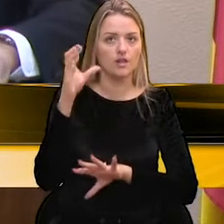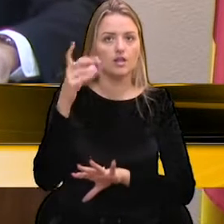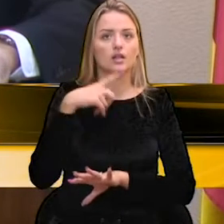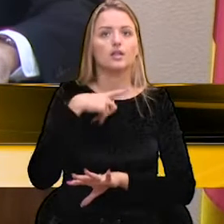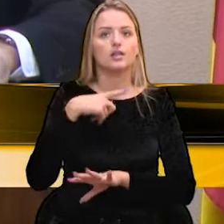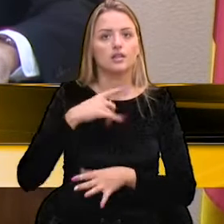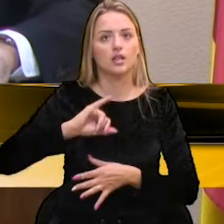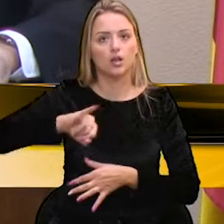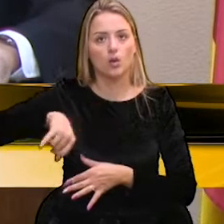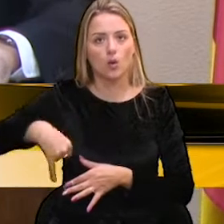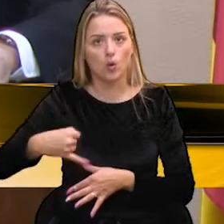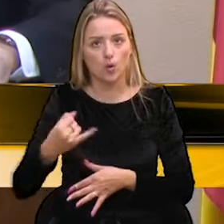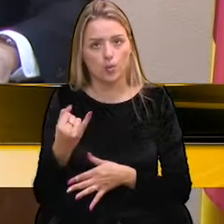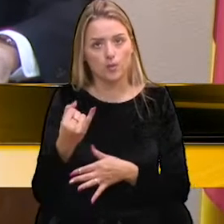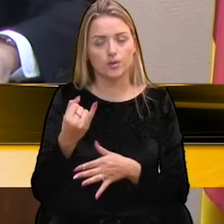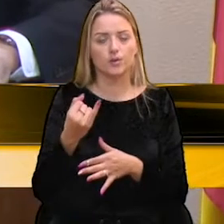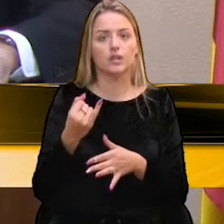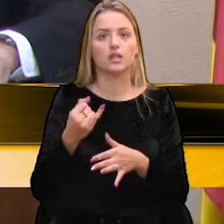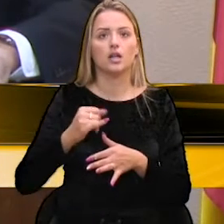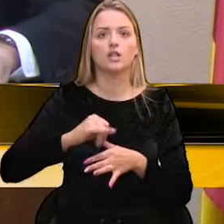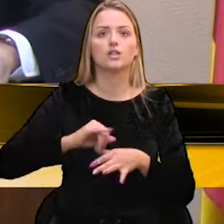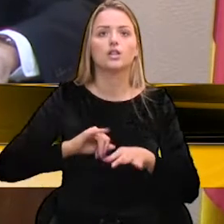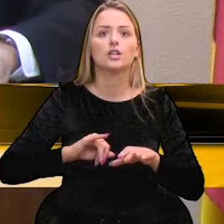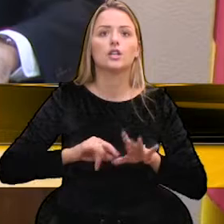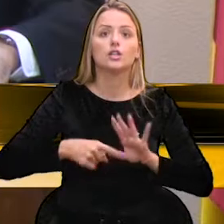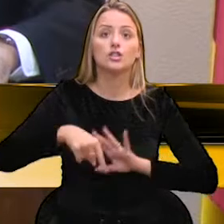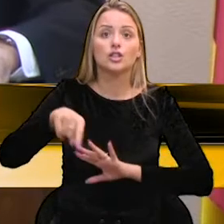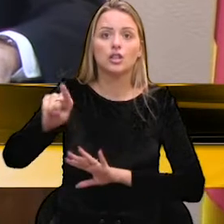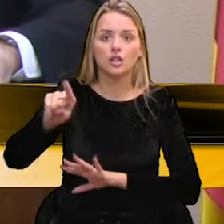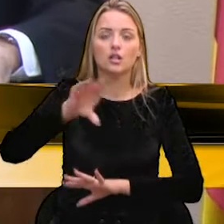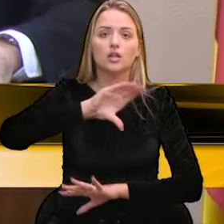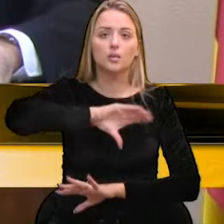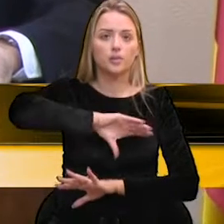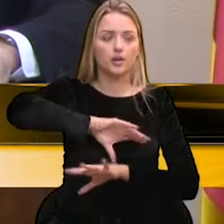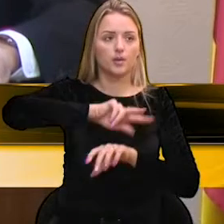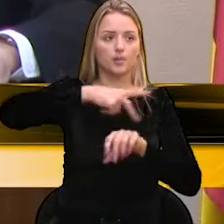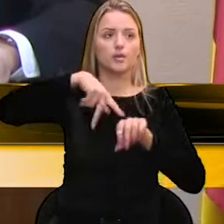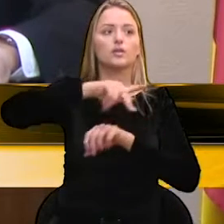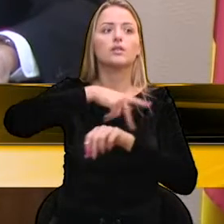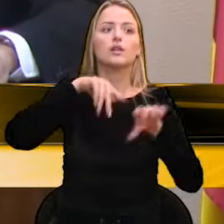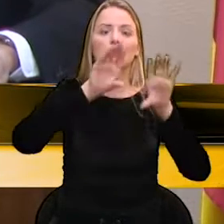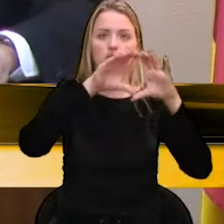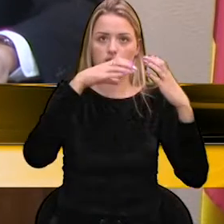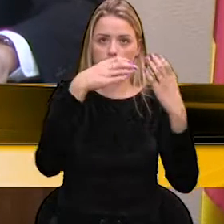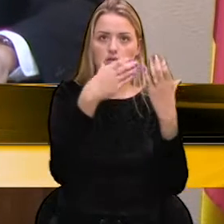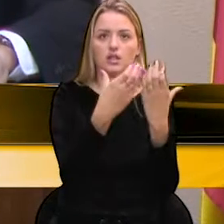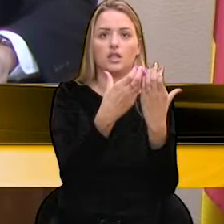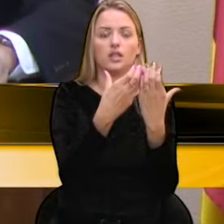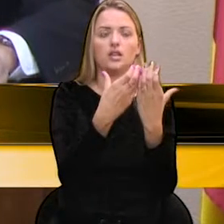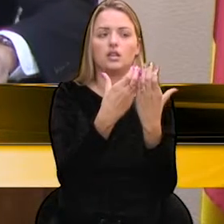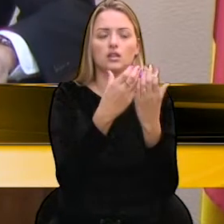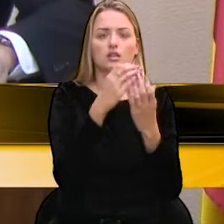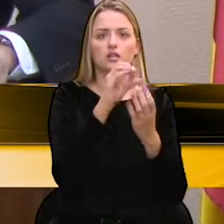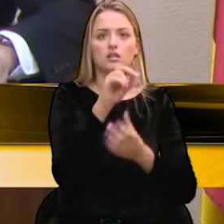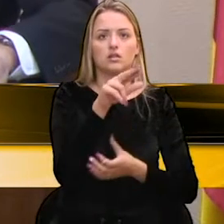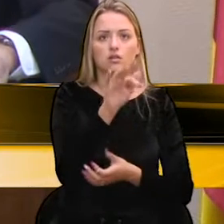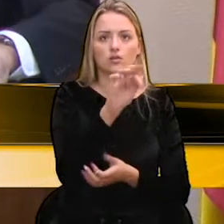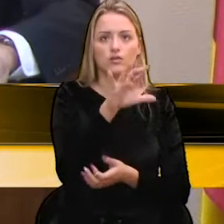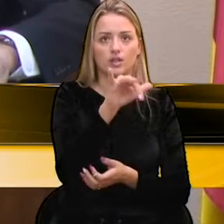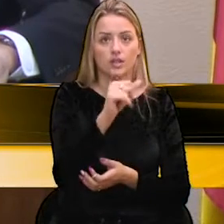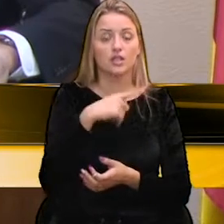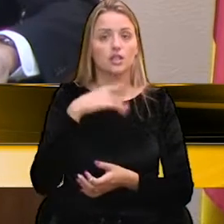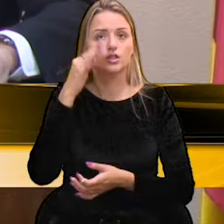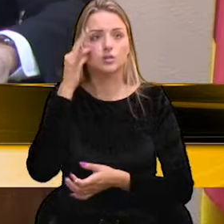esta oportunidade de ir a Portugal, nesta conferência, onde estavam presentes mais de 30